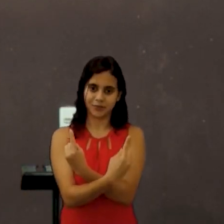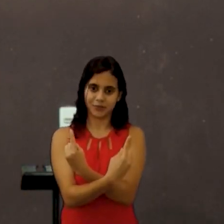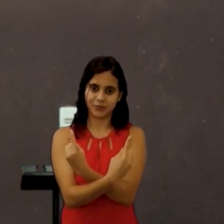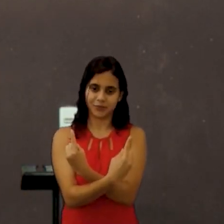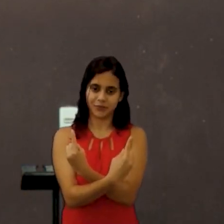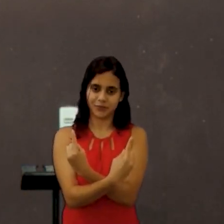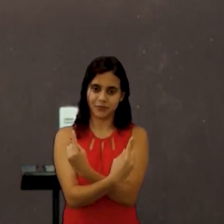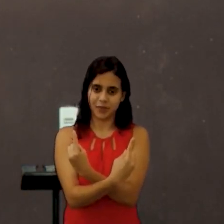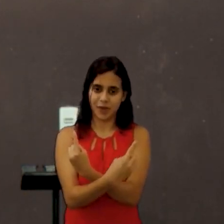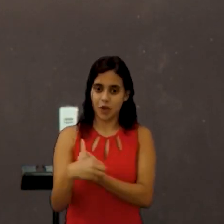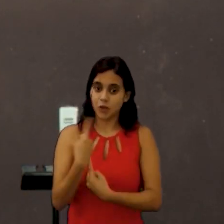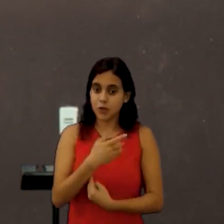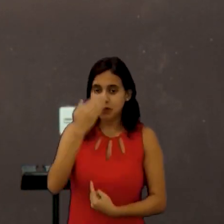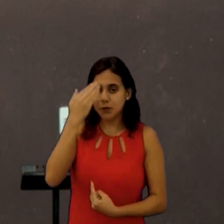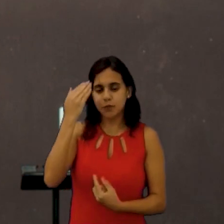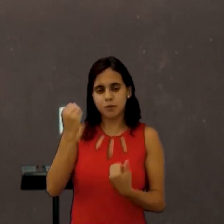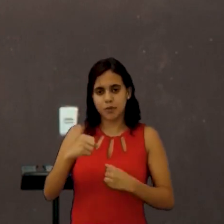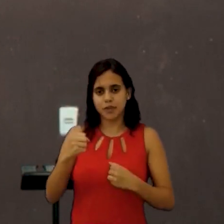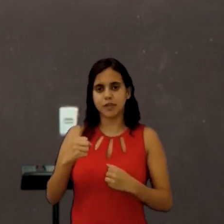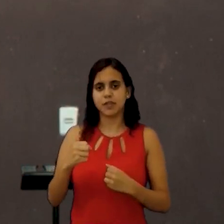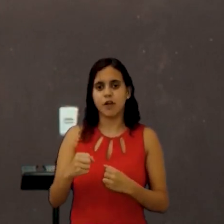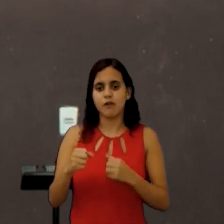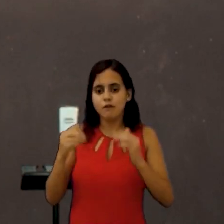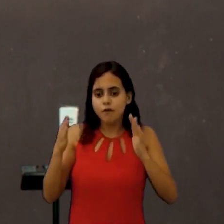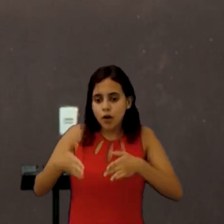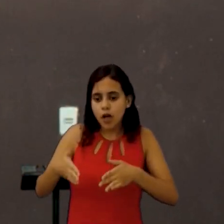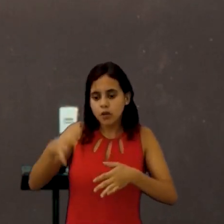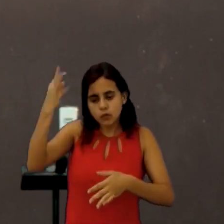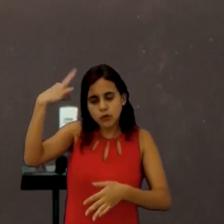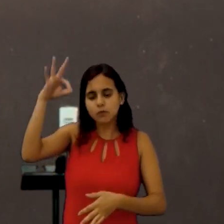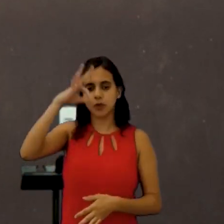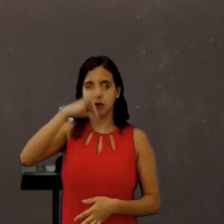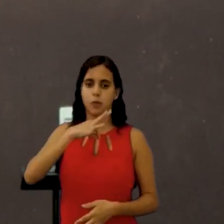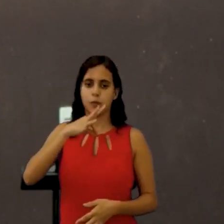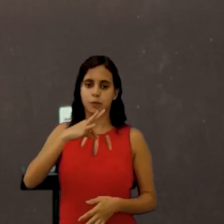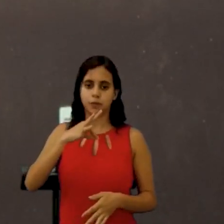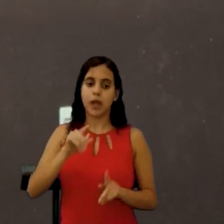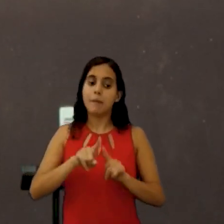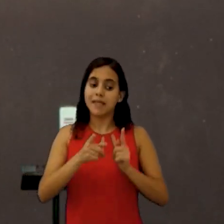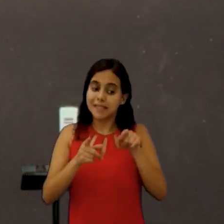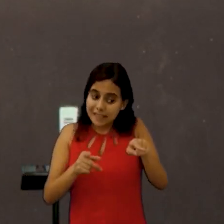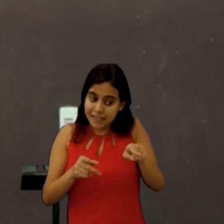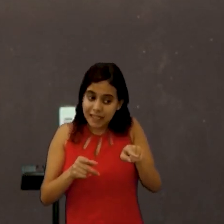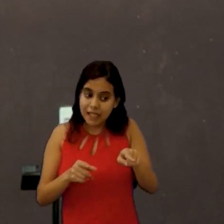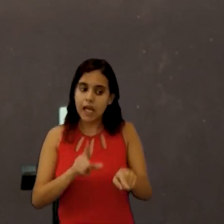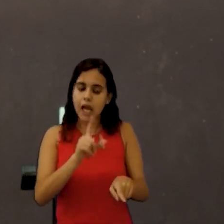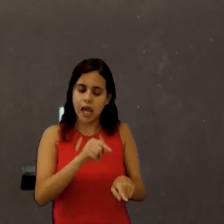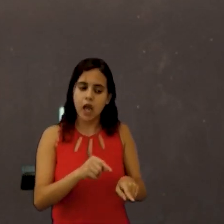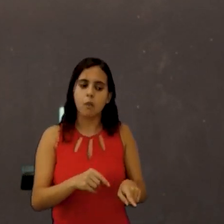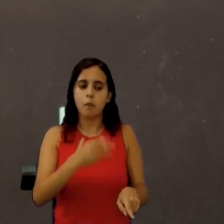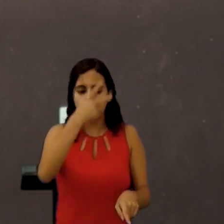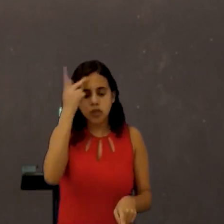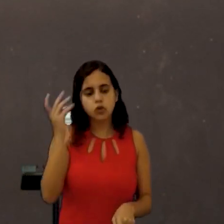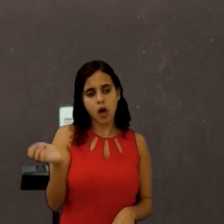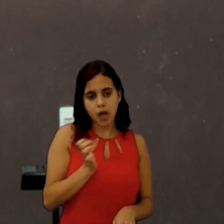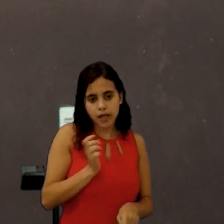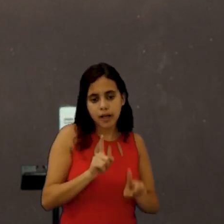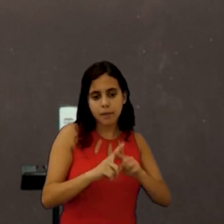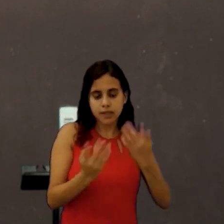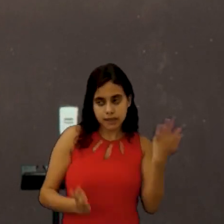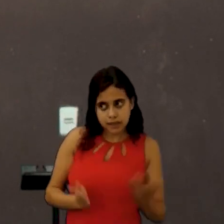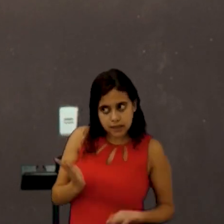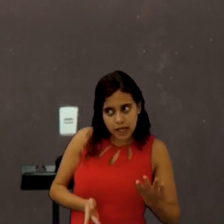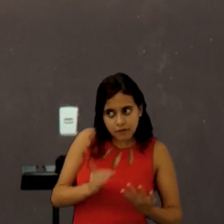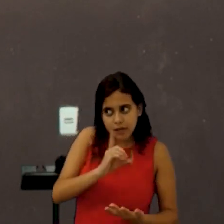Agora, se Richard for um cara gente boa e crente, maravilha. O cara é bem sucedido e um servo de Deus. Grande